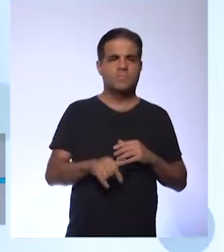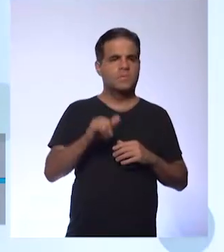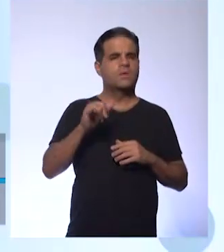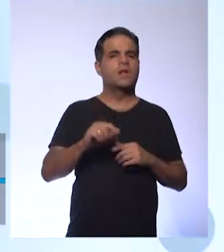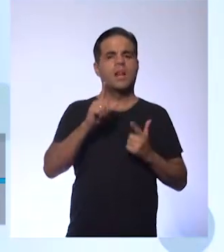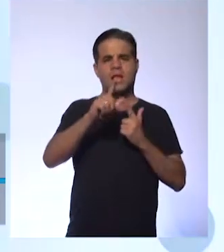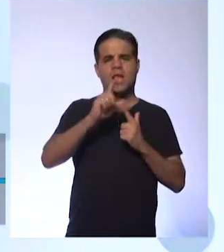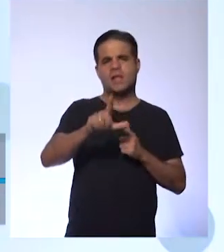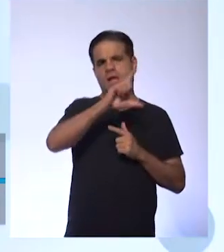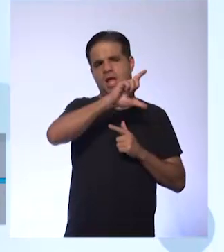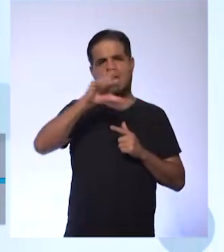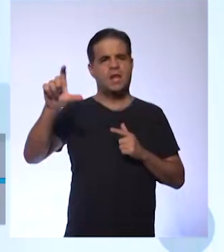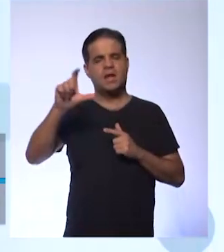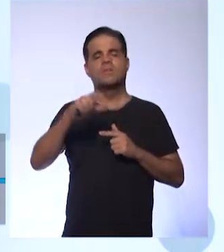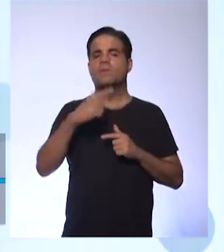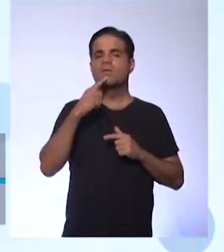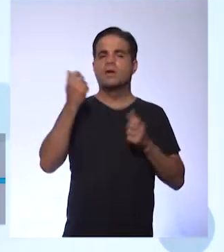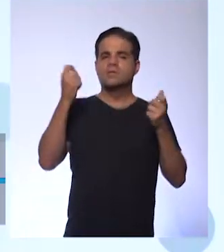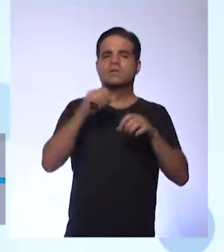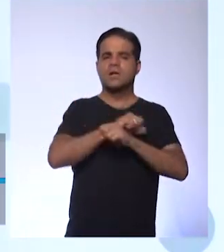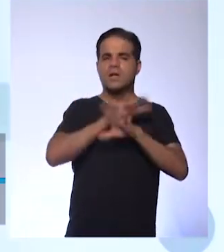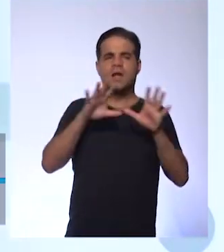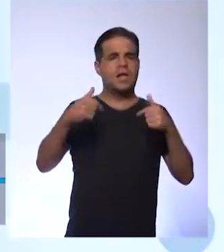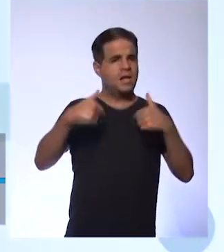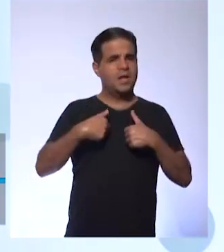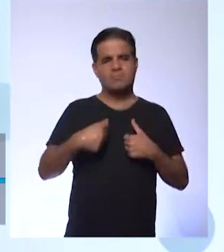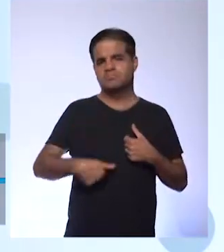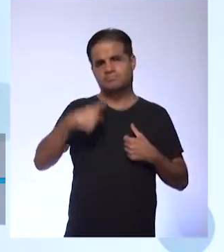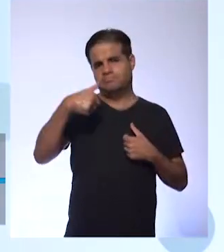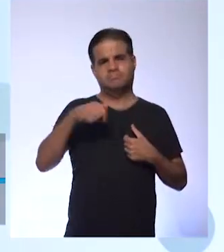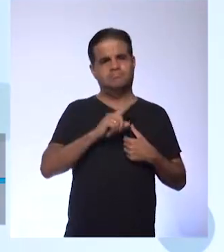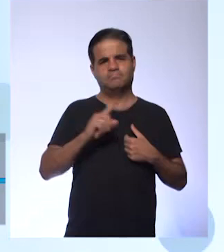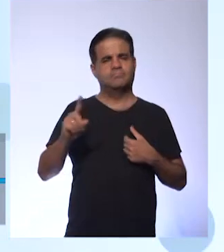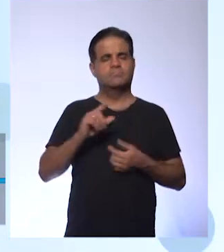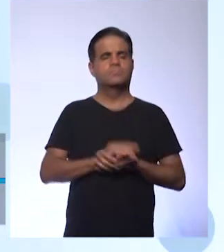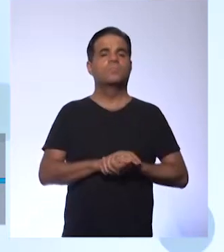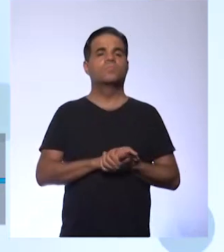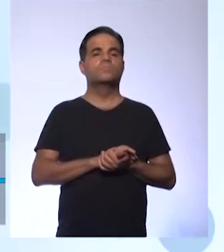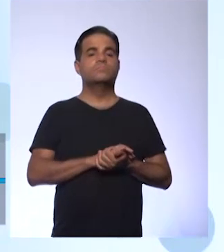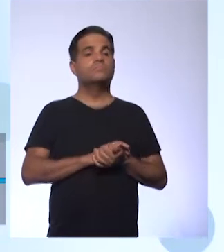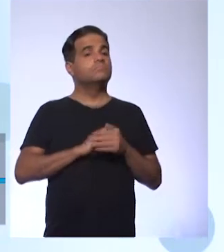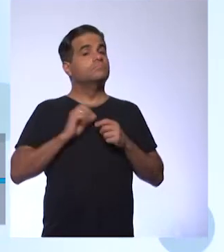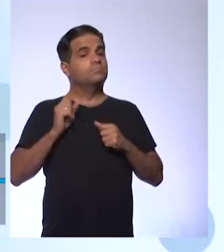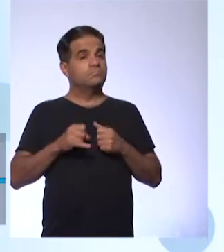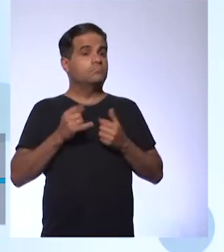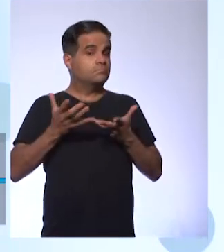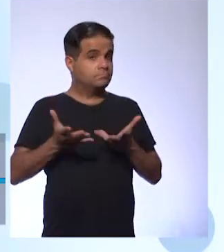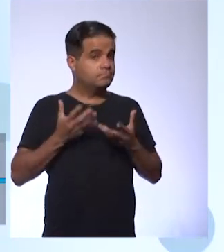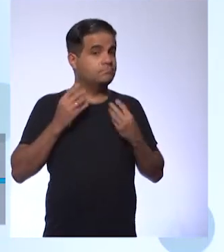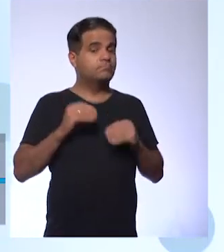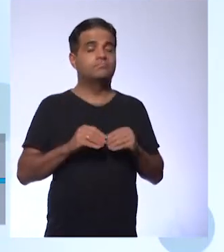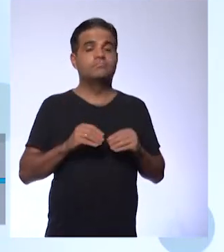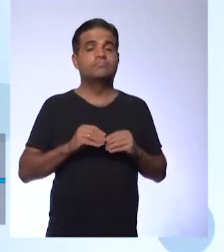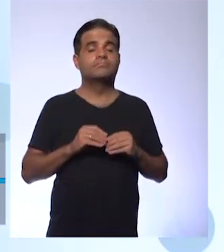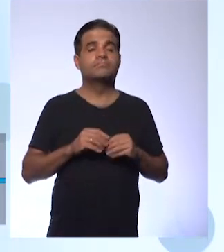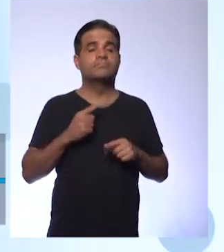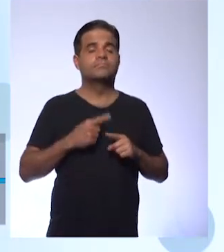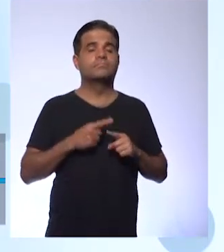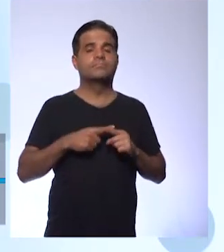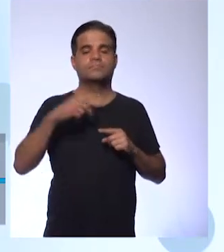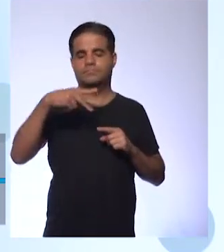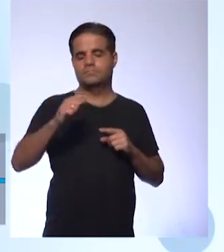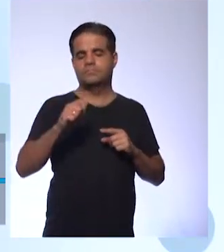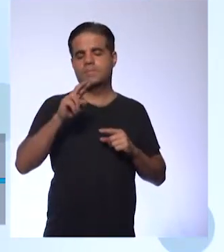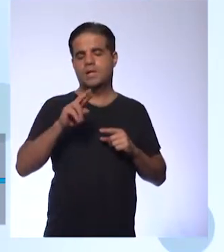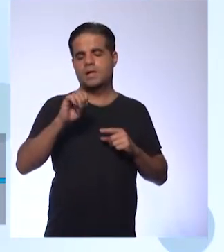garrafais. Para deixar claro que ela não é. Ok. Sim, quer enfatizar, não é? Porque o